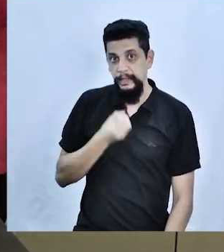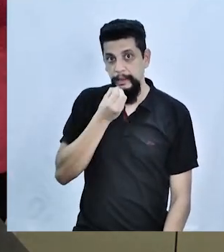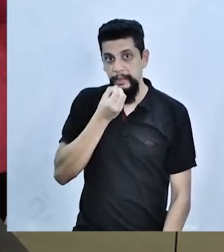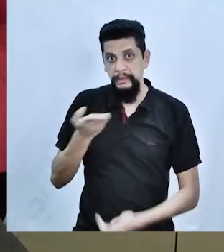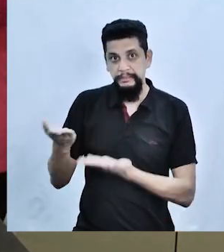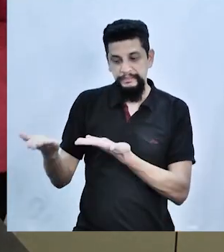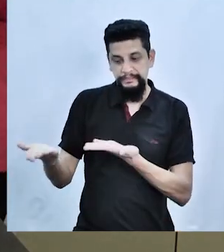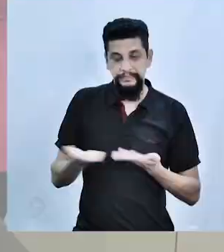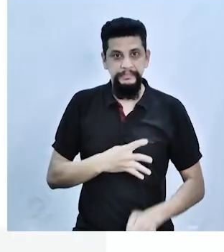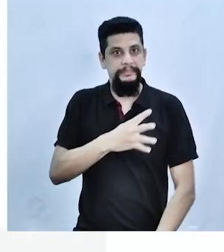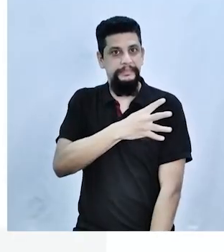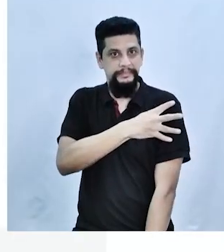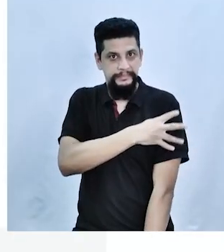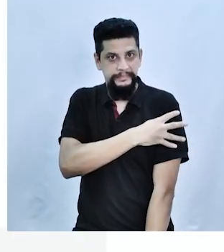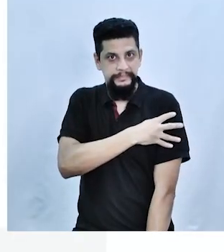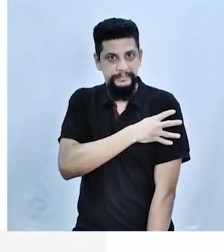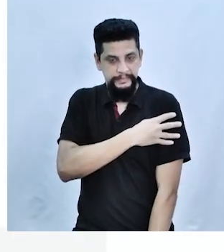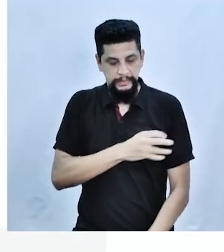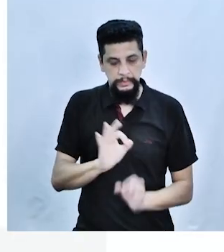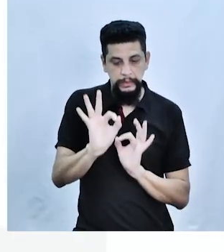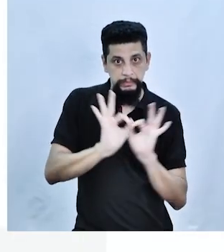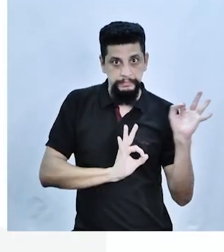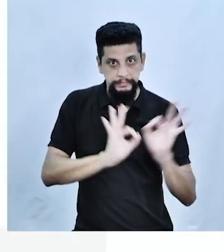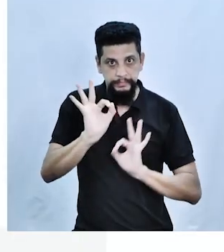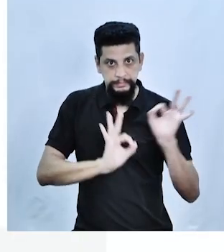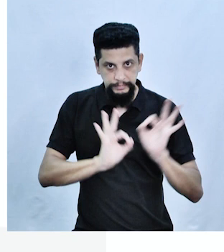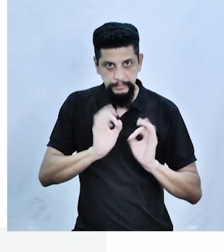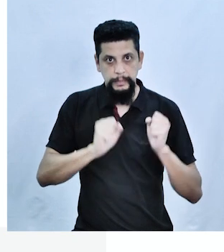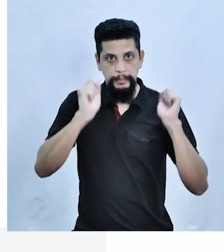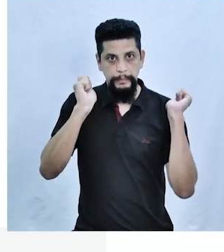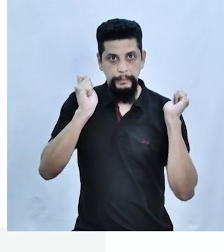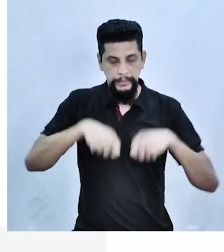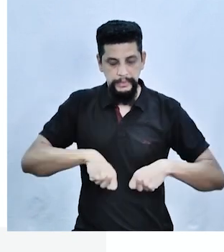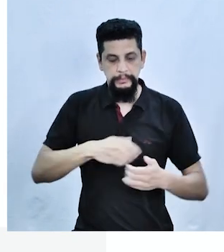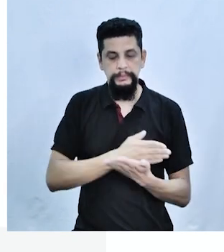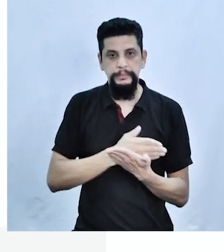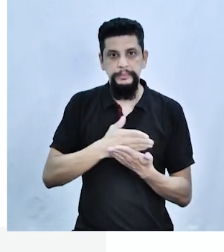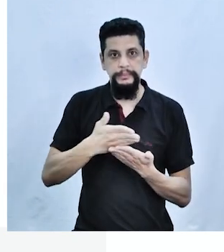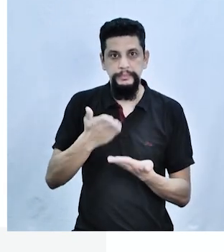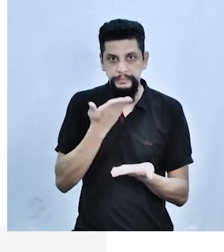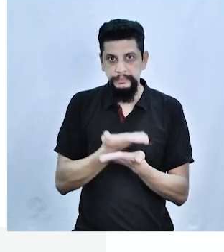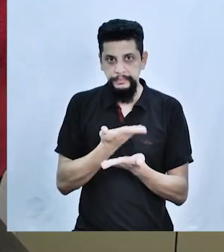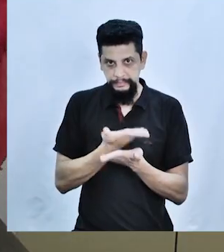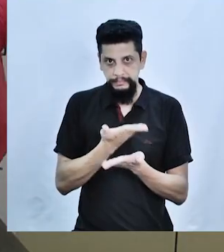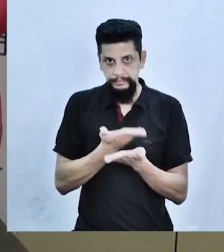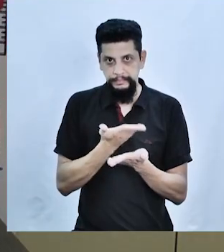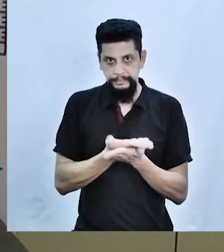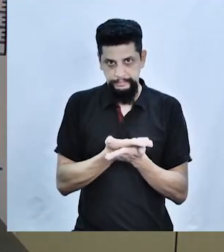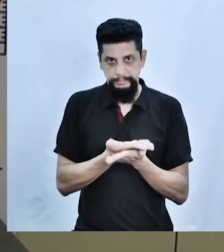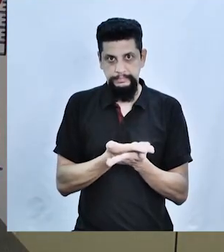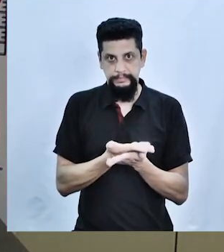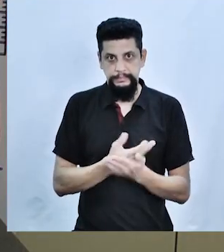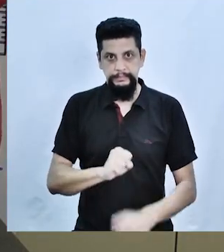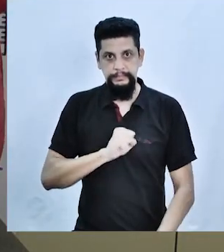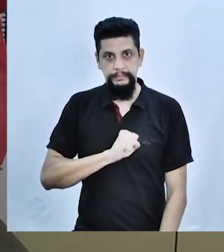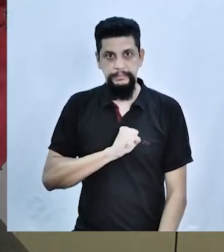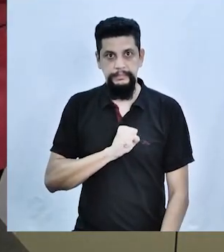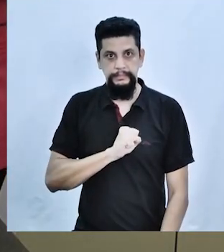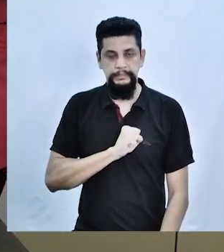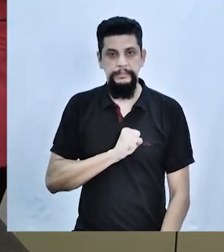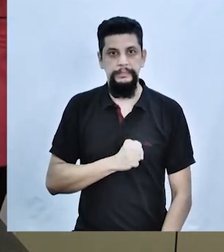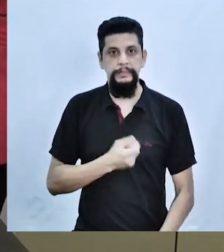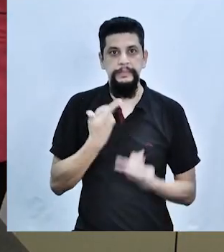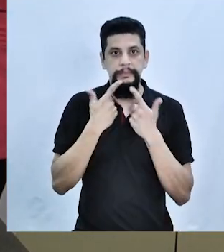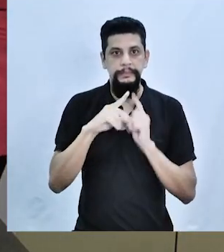aí, bem-vindo ao quarto ano! Vamos nos organizando por aqui para a gente poder começar a nossa aula de